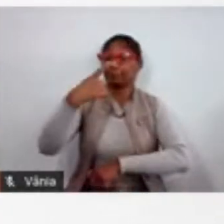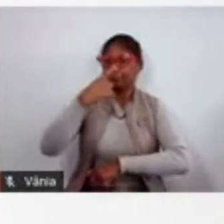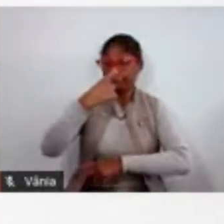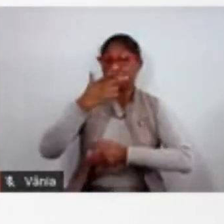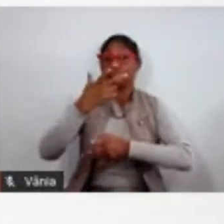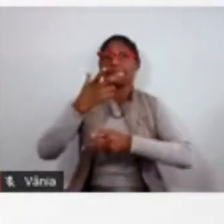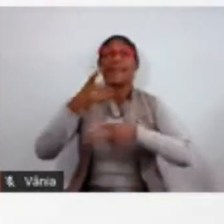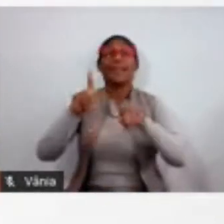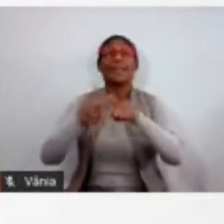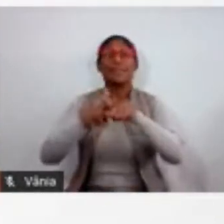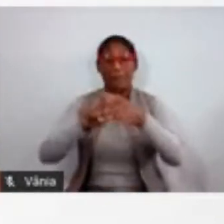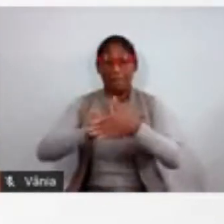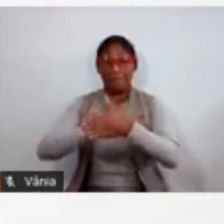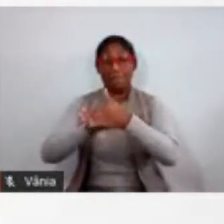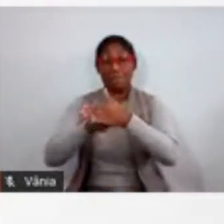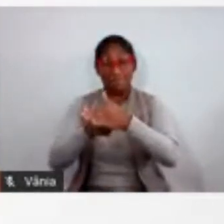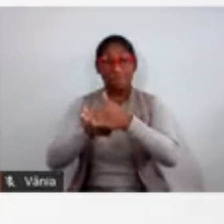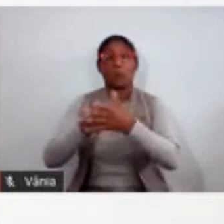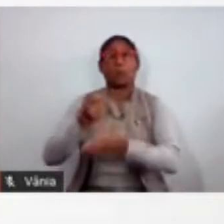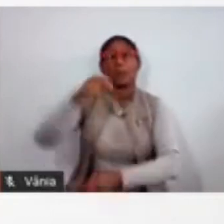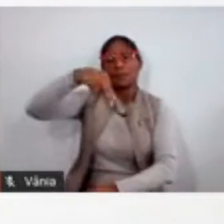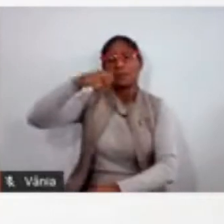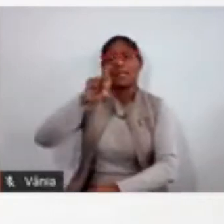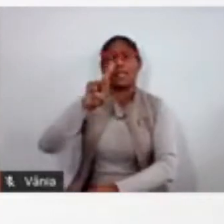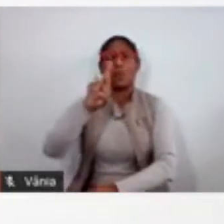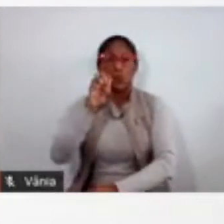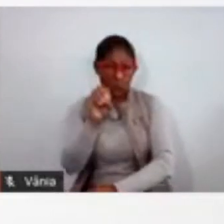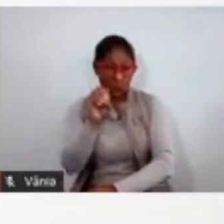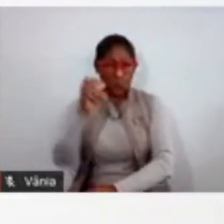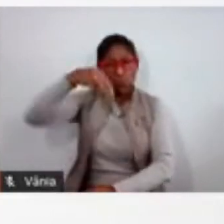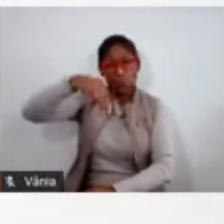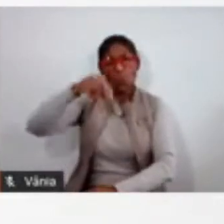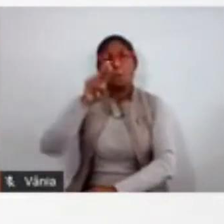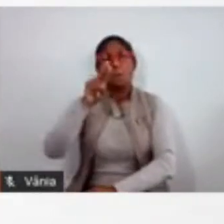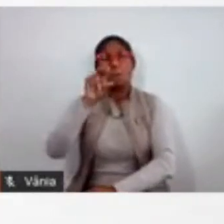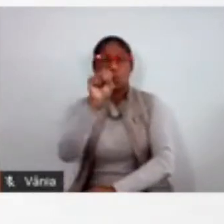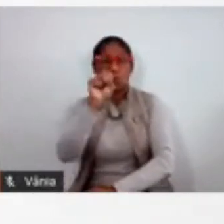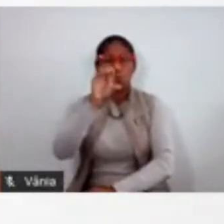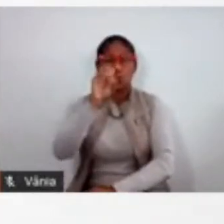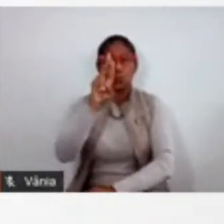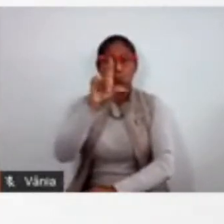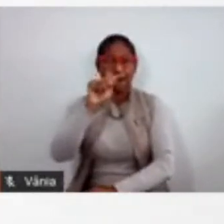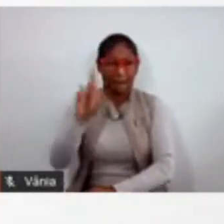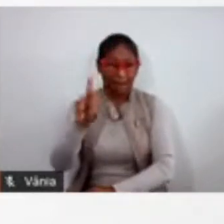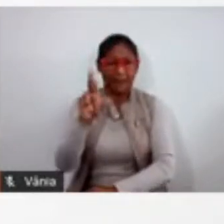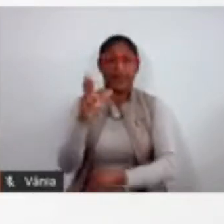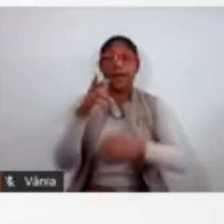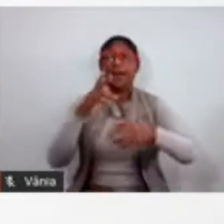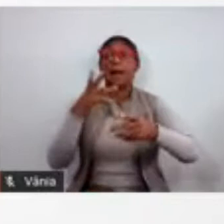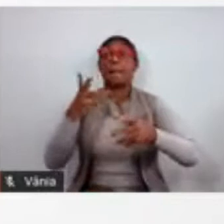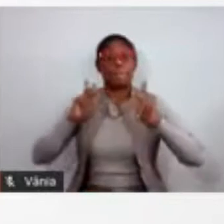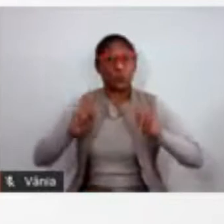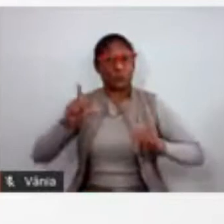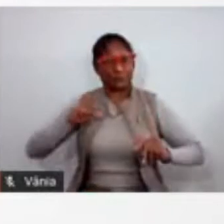e bloqueio neuromuscular nas cirurgias e também na intubação de pacientes em situação grave do Covid, internados nas